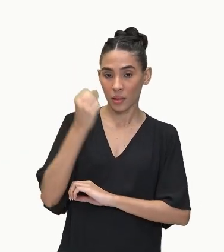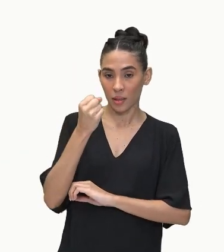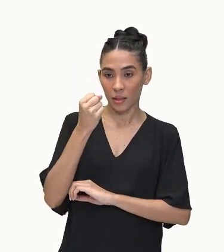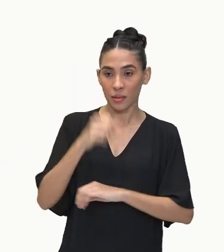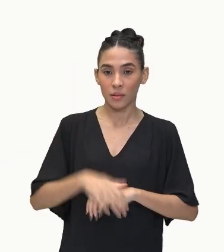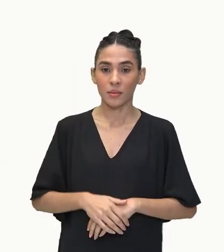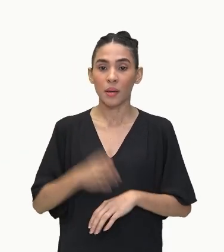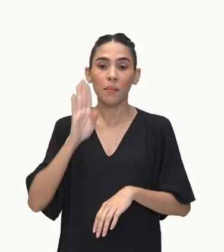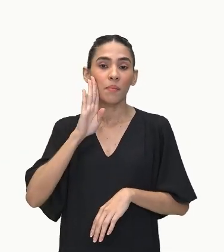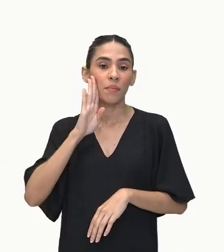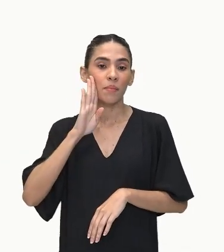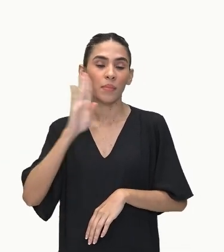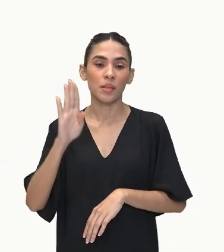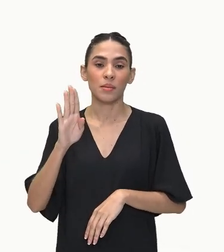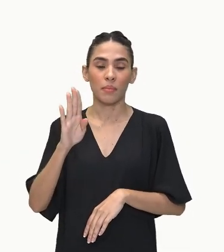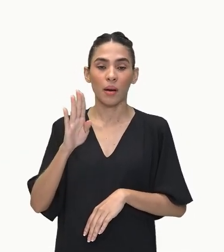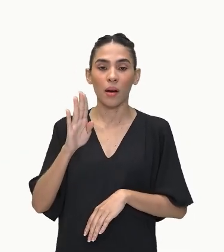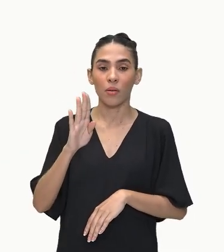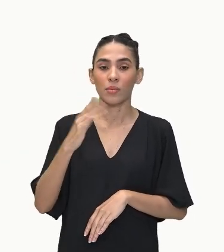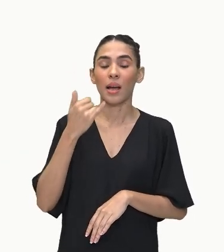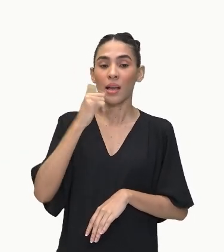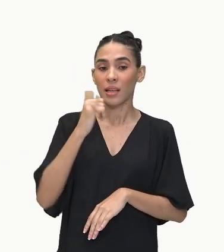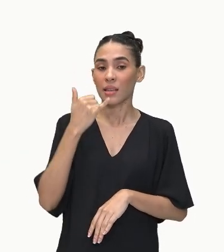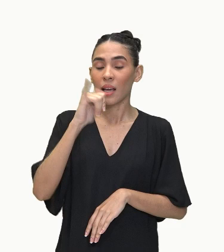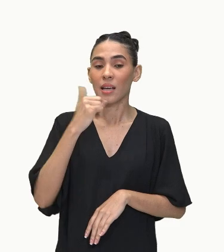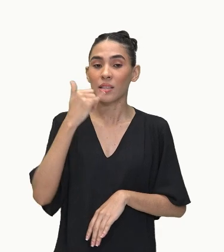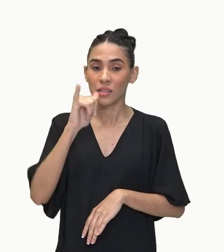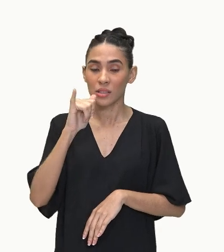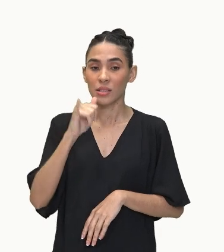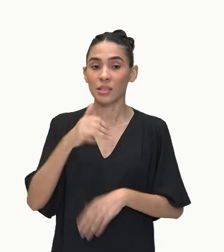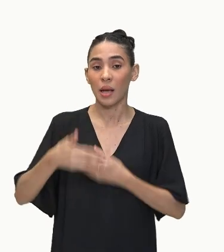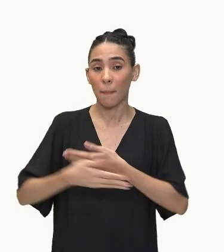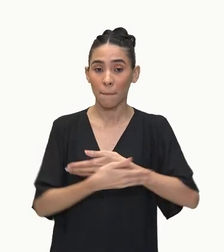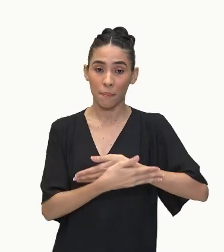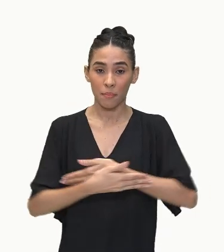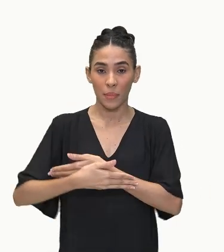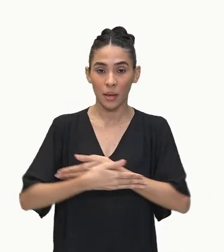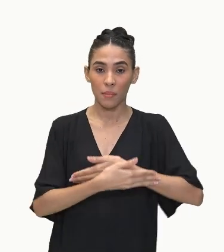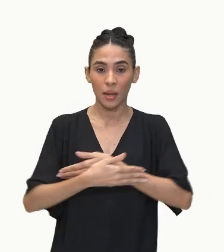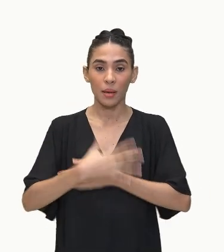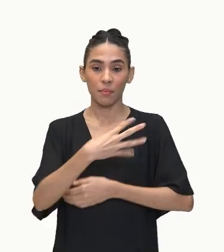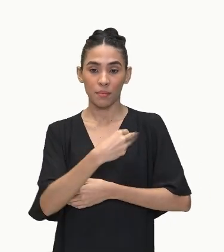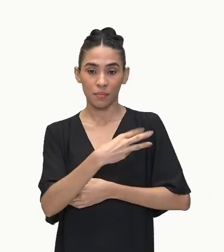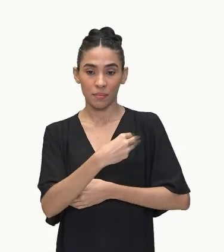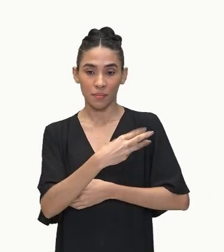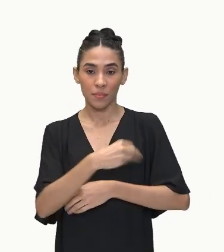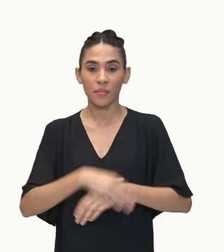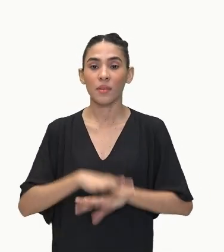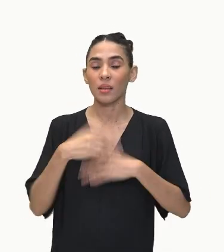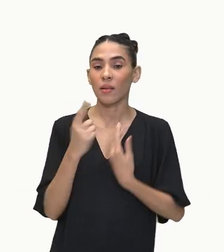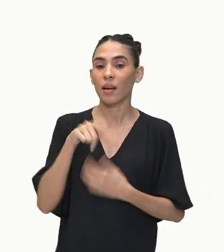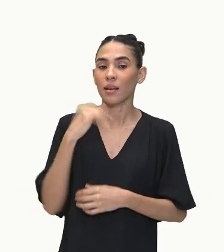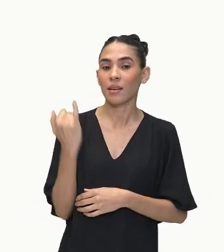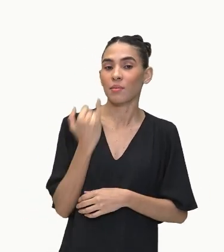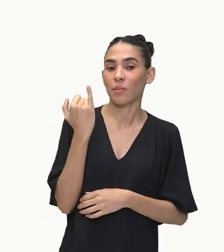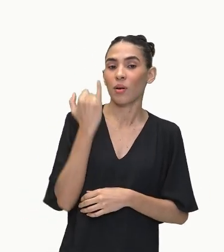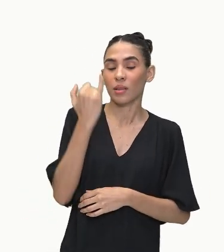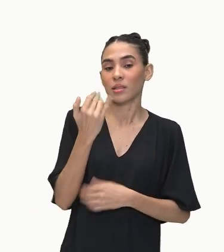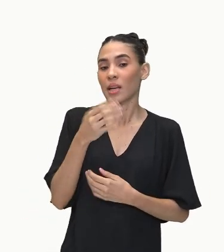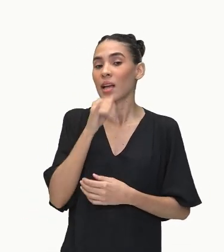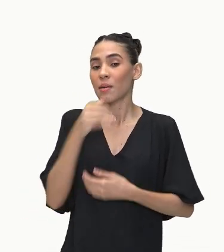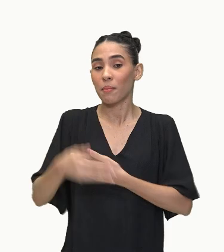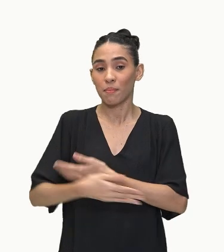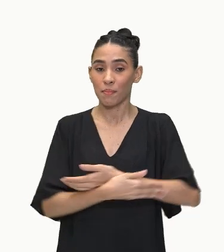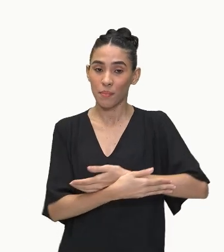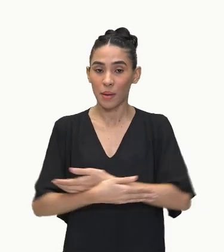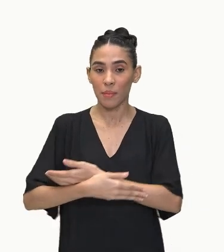que é a principal fonte de energia para o bebê durante a amamentação. Então, é muito importante que um bebezinho